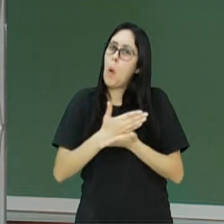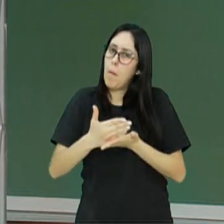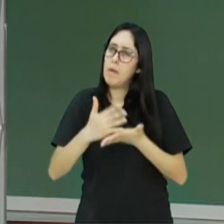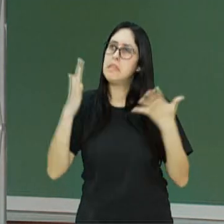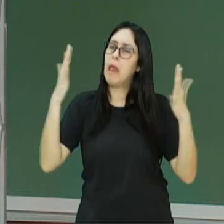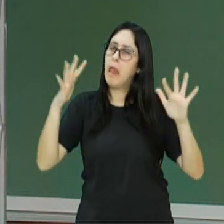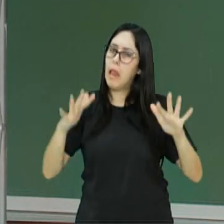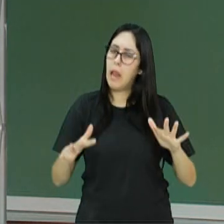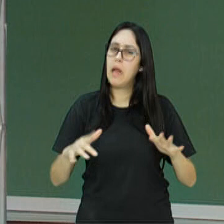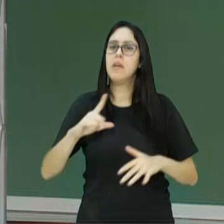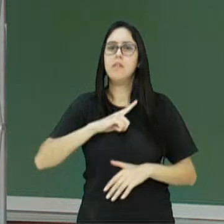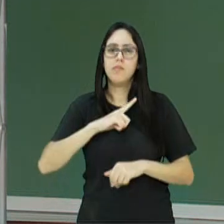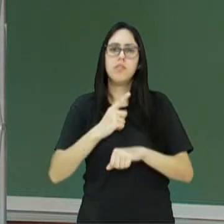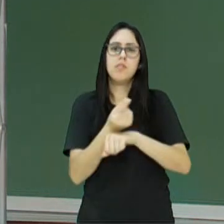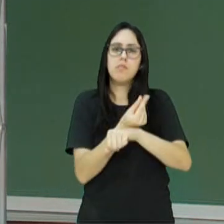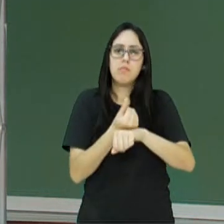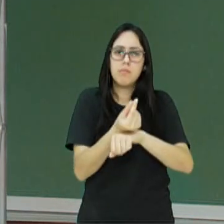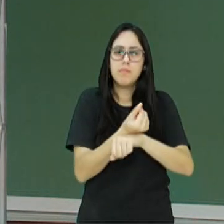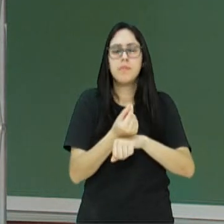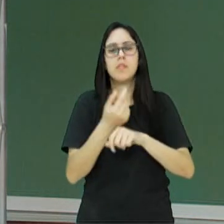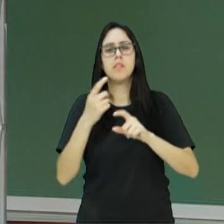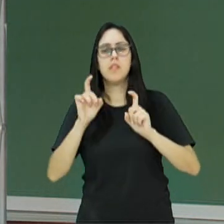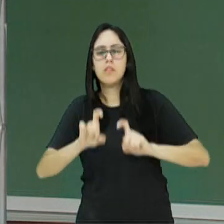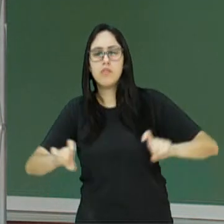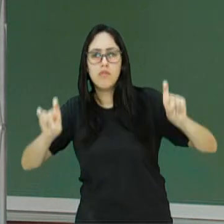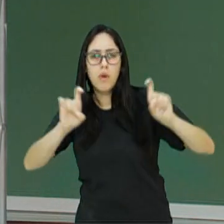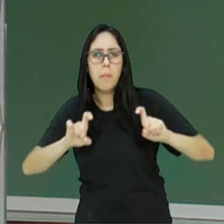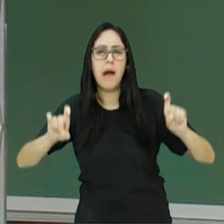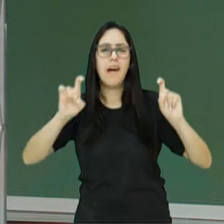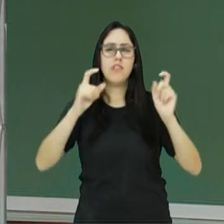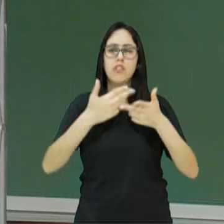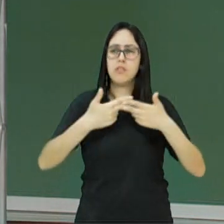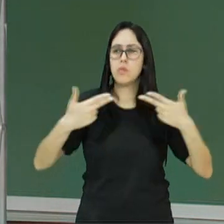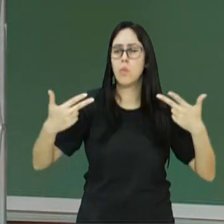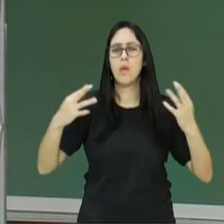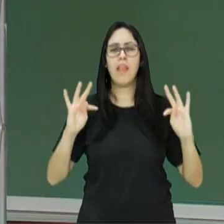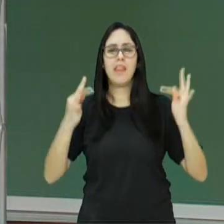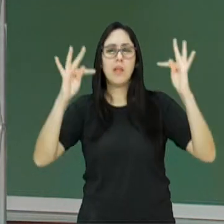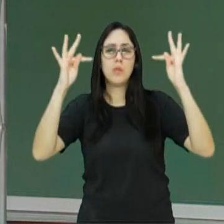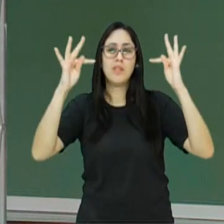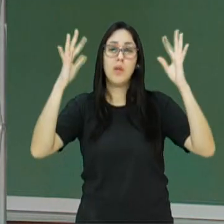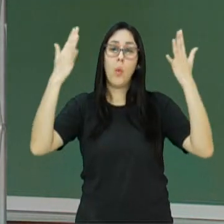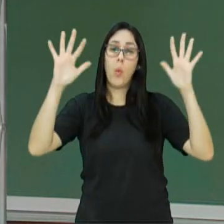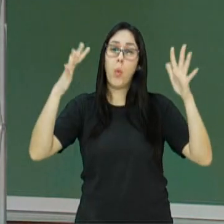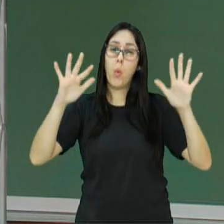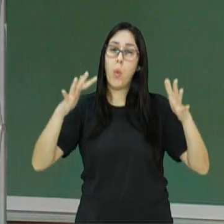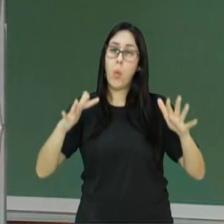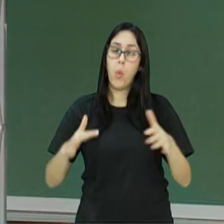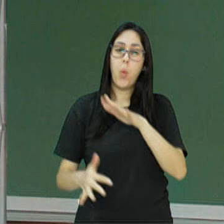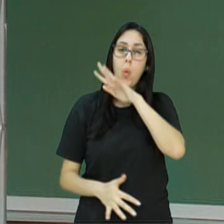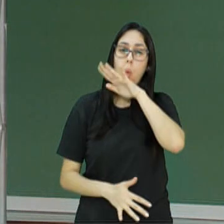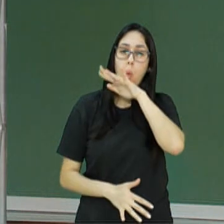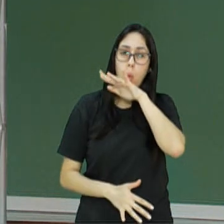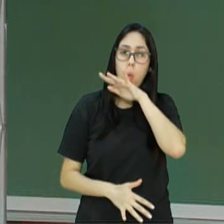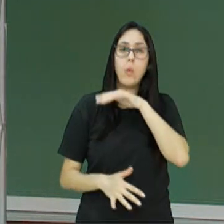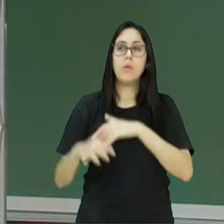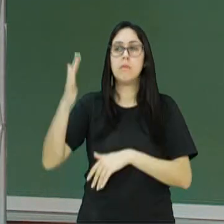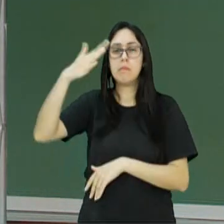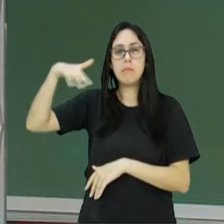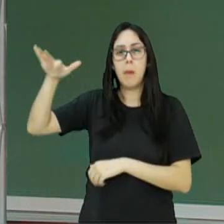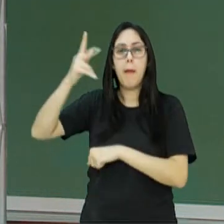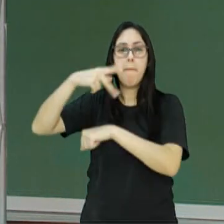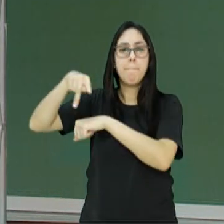da economia, como microeletrônica, informática, biotecnologia, era pouco explorada pelos países socialistas,